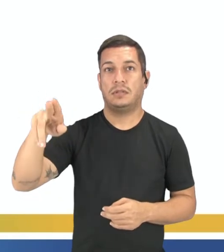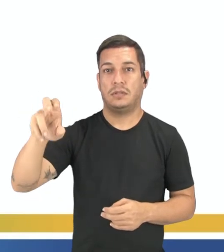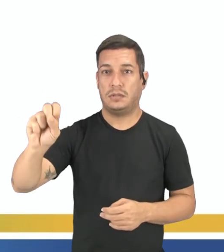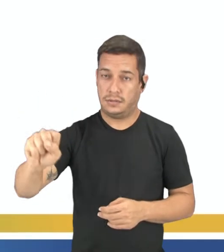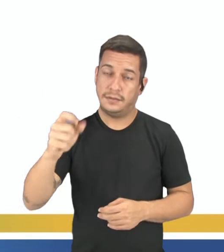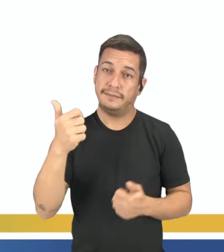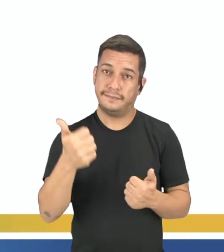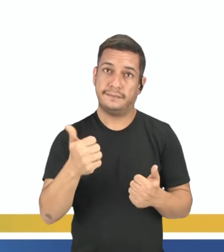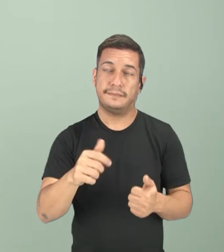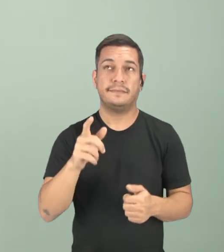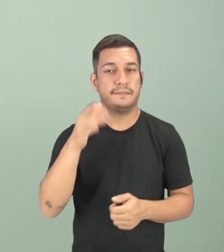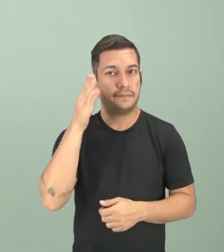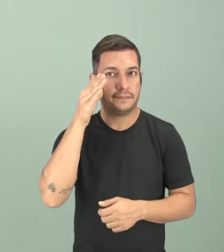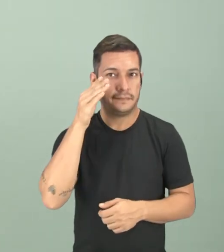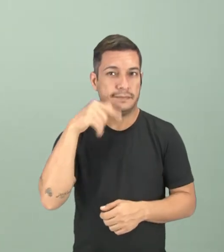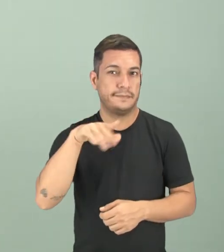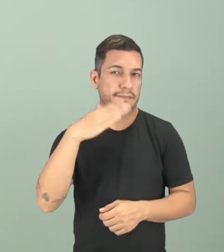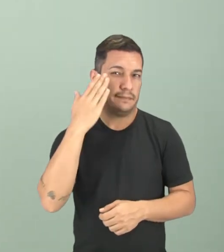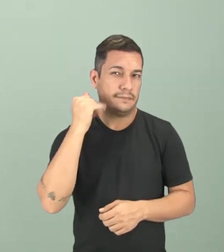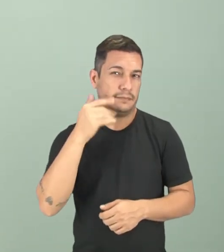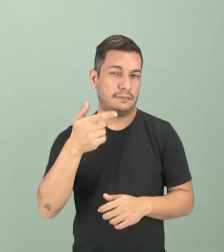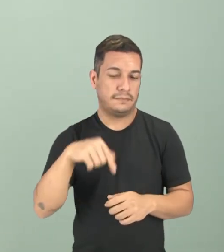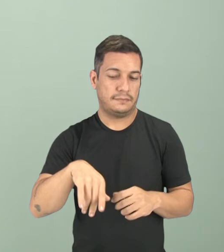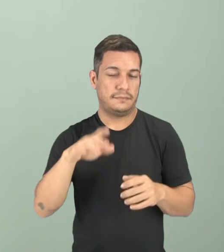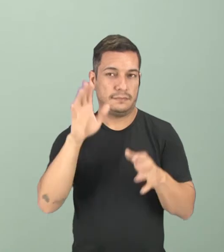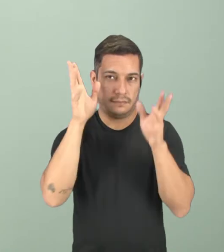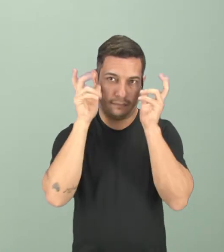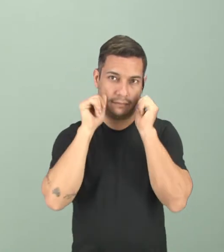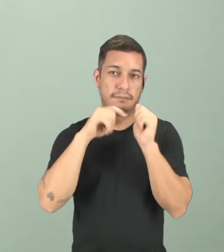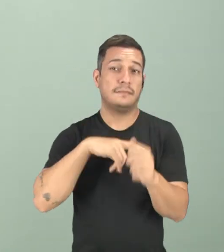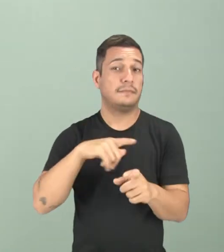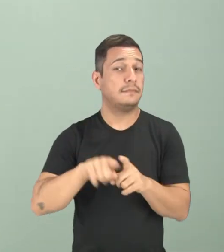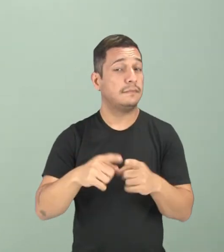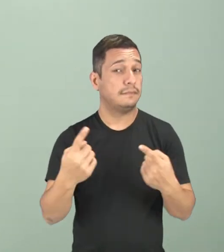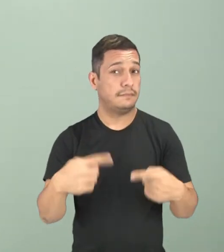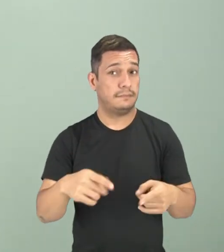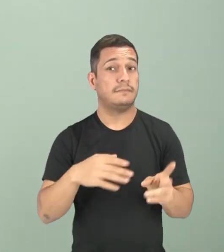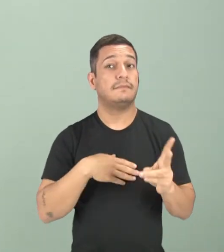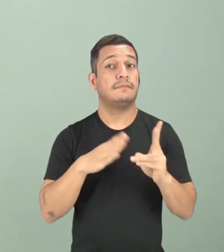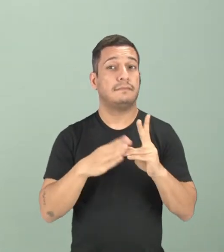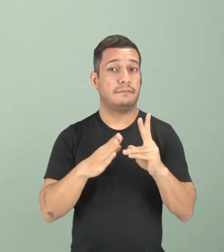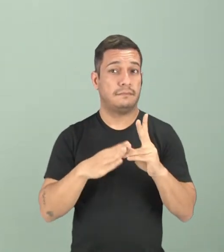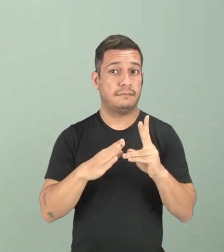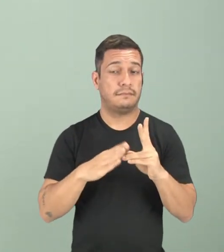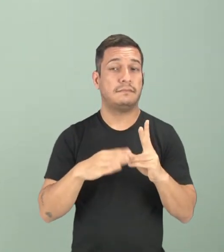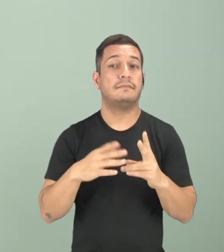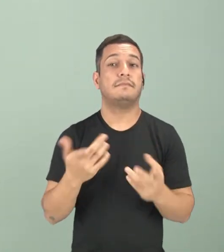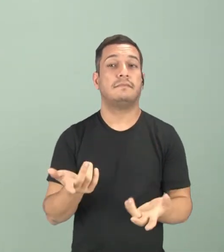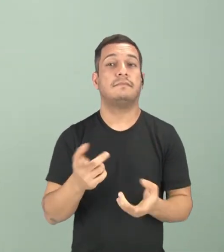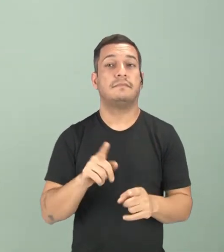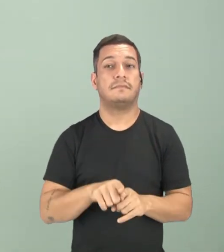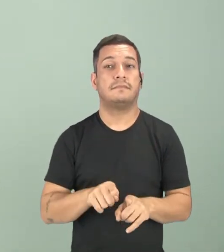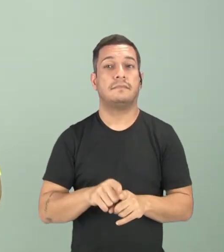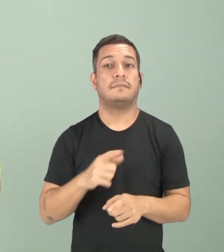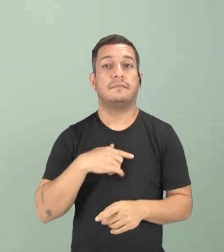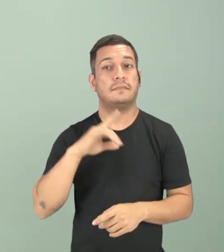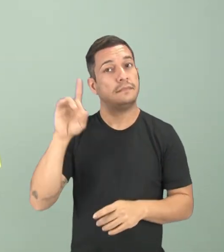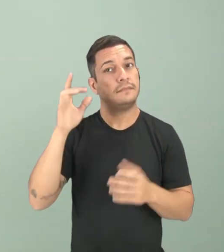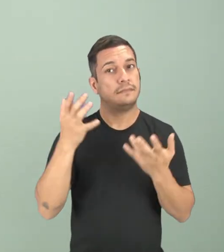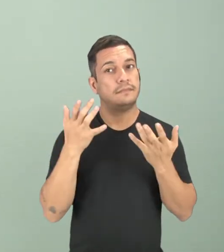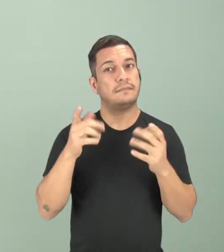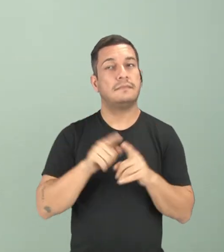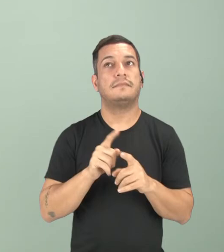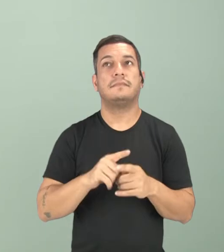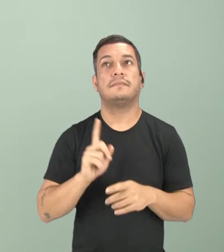foram os Nuquinis, ok? É uma curiosidade para vocês saberem que aqui no nosso Acre também já aconteceram os Jogos Indígenas e que, se